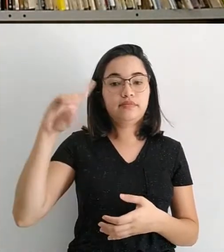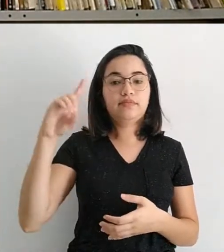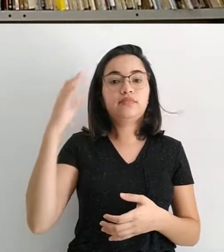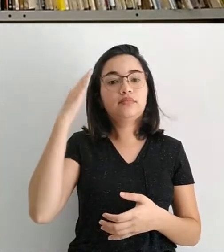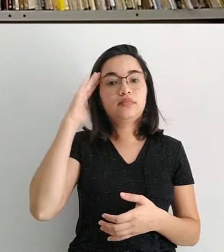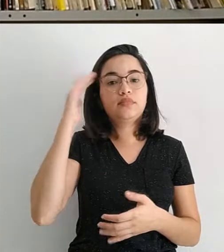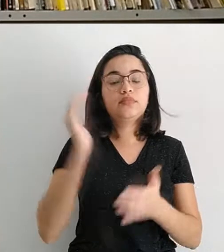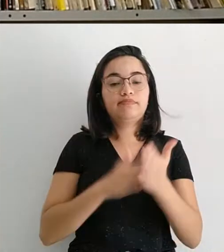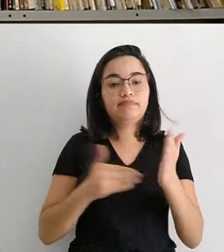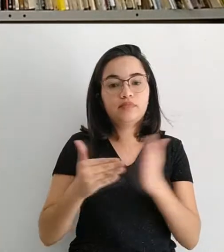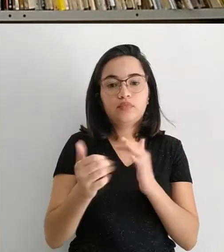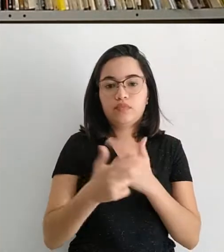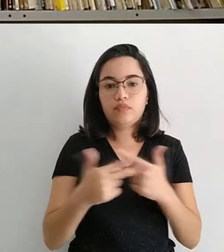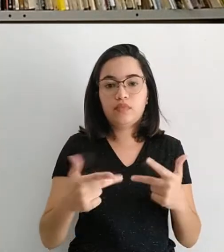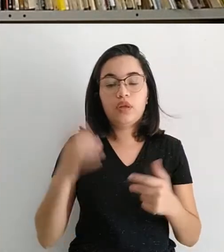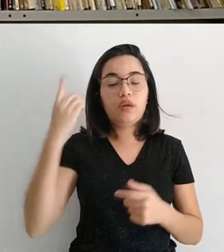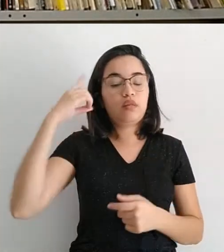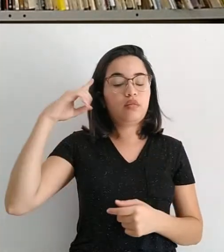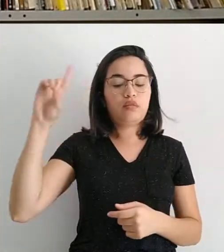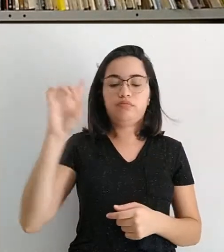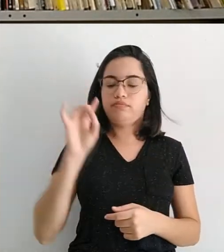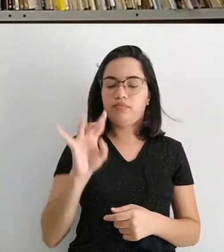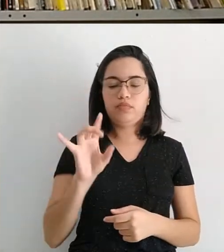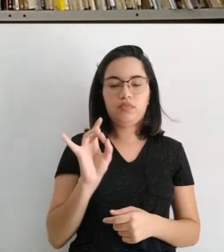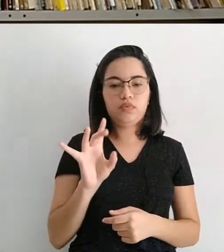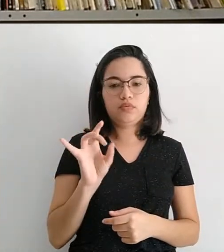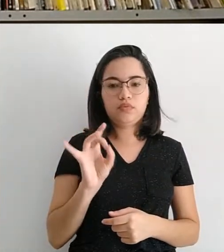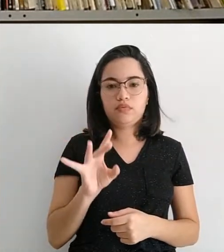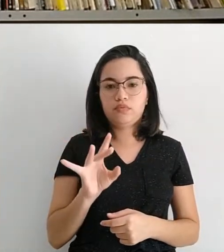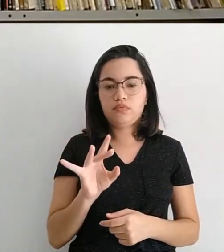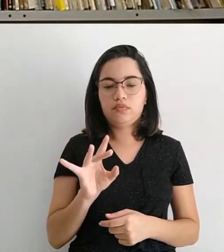Deus. Ou seja, Deus não somente